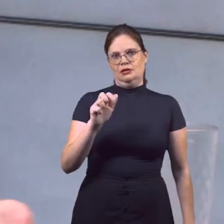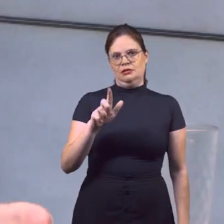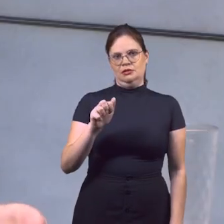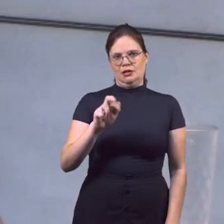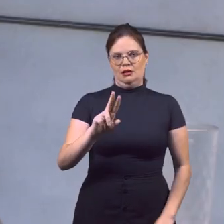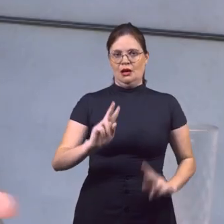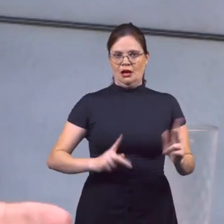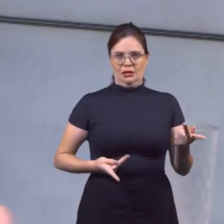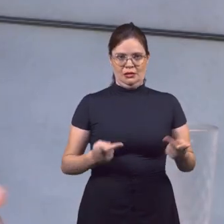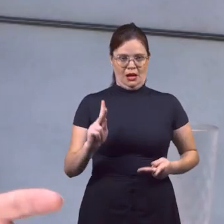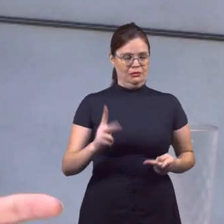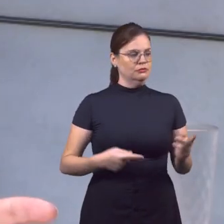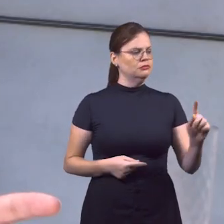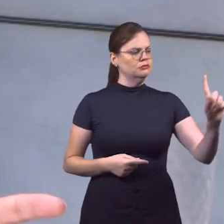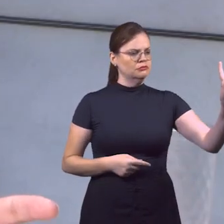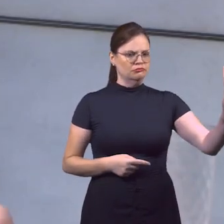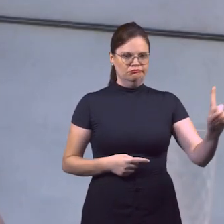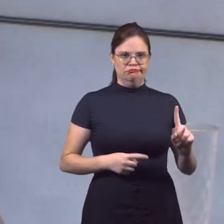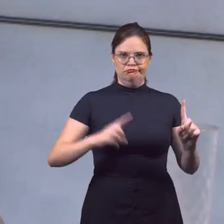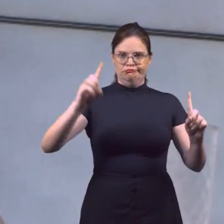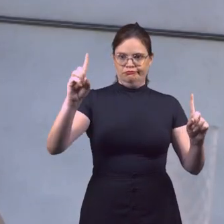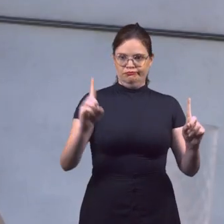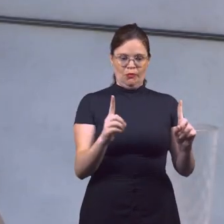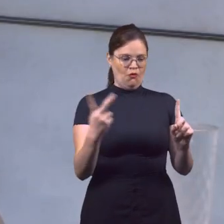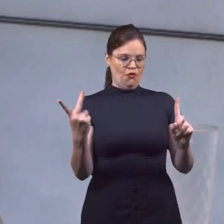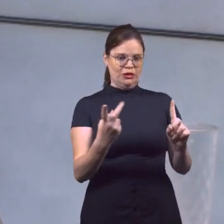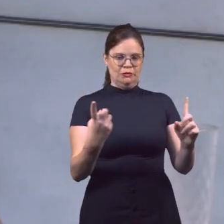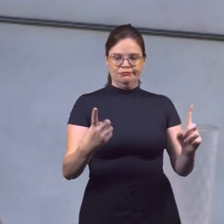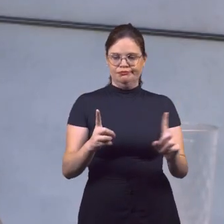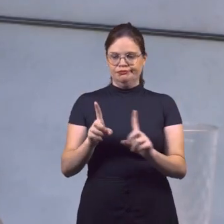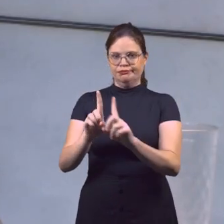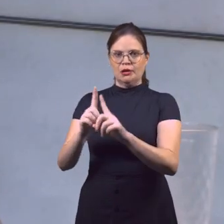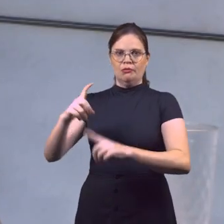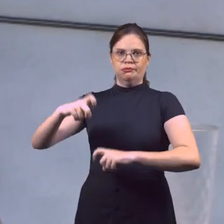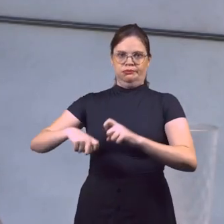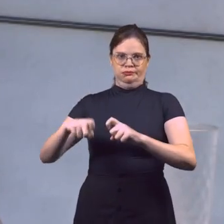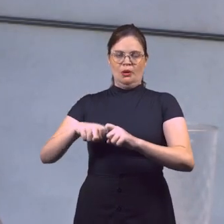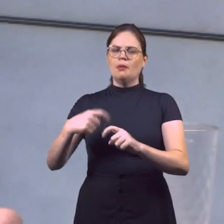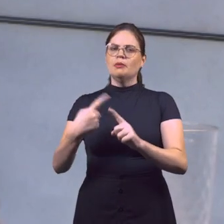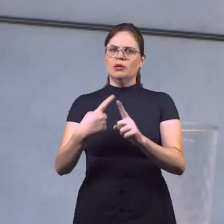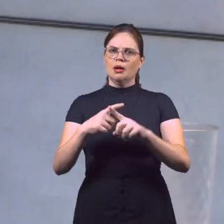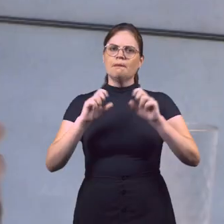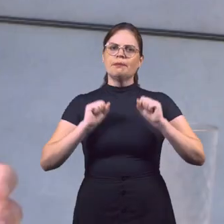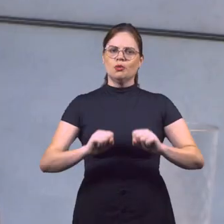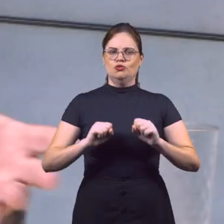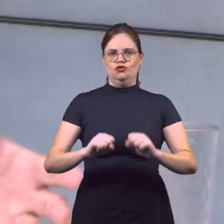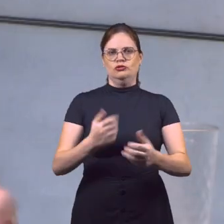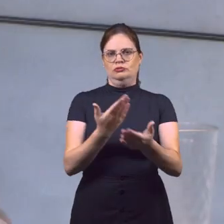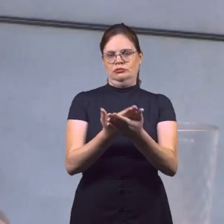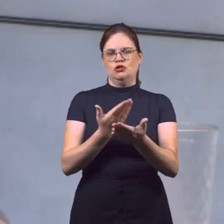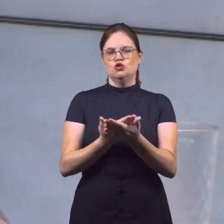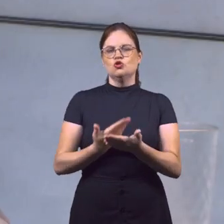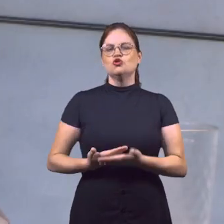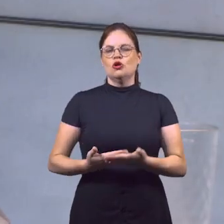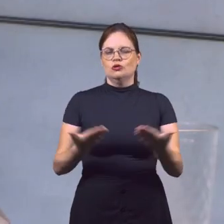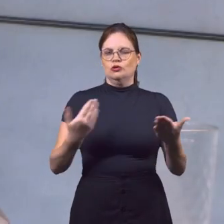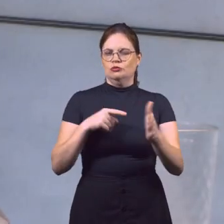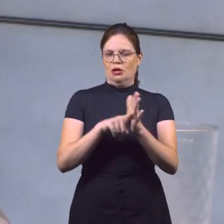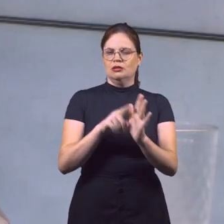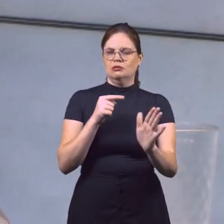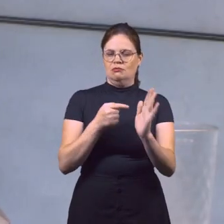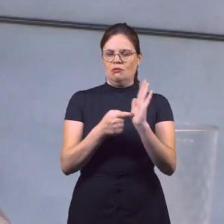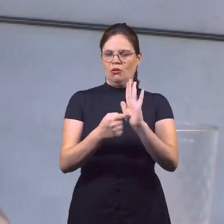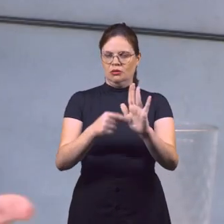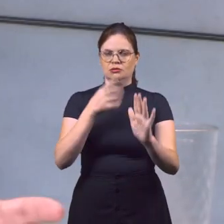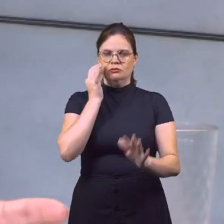antiga Babilônia, segundo alguns estudiosos. Né? E a atitude de Sarai, então Sarai, né, nessa